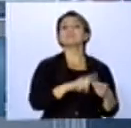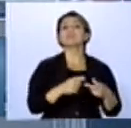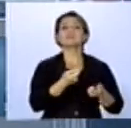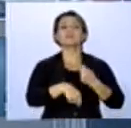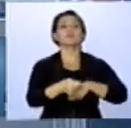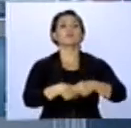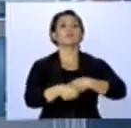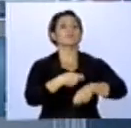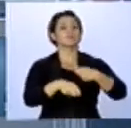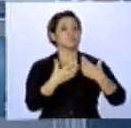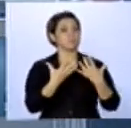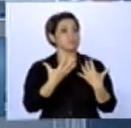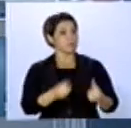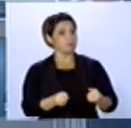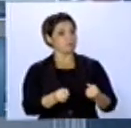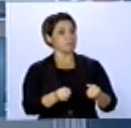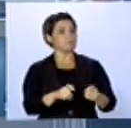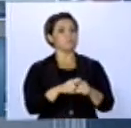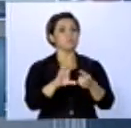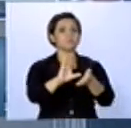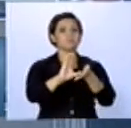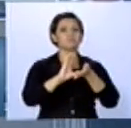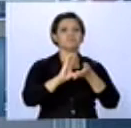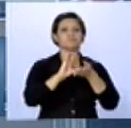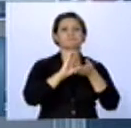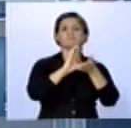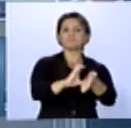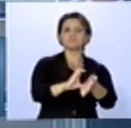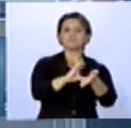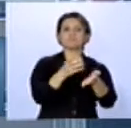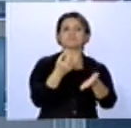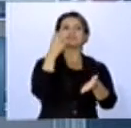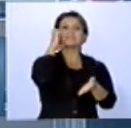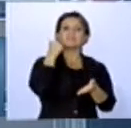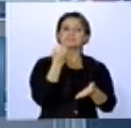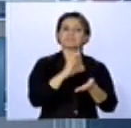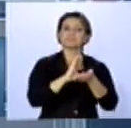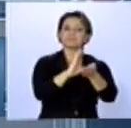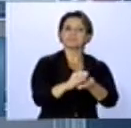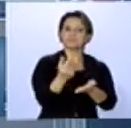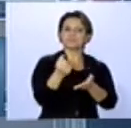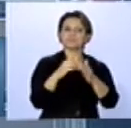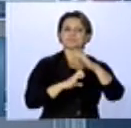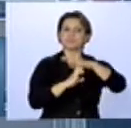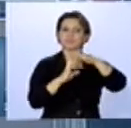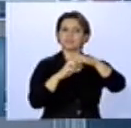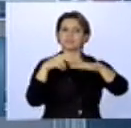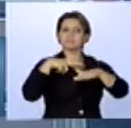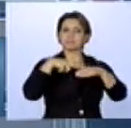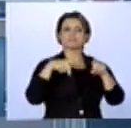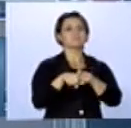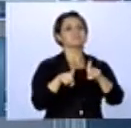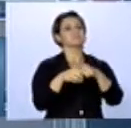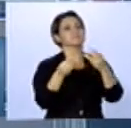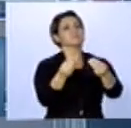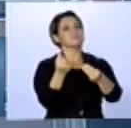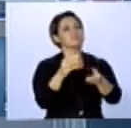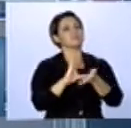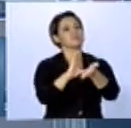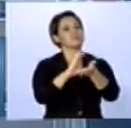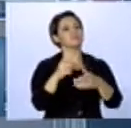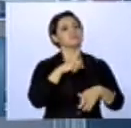admitir a doação empresarial para campanha política é reconhecer que o Mercado Livre